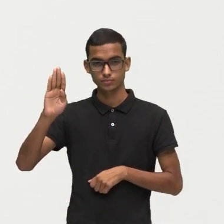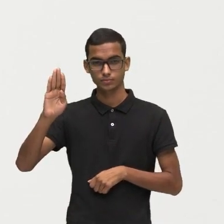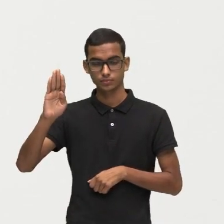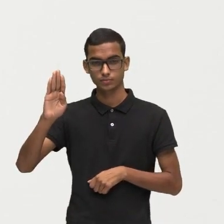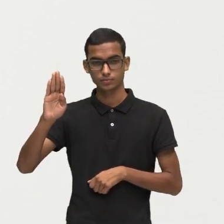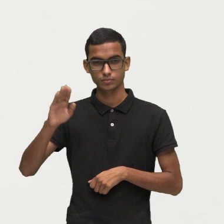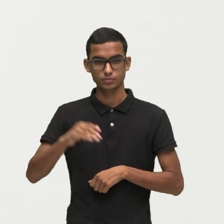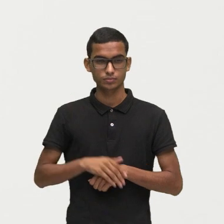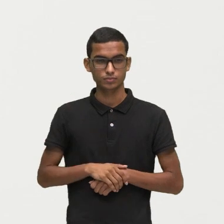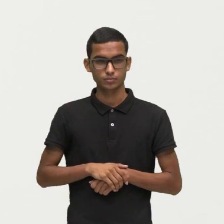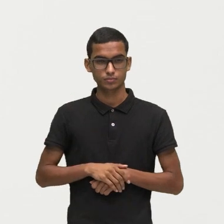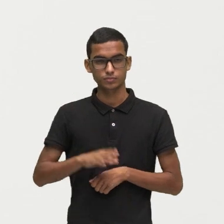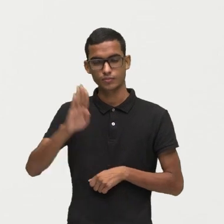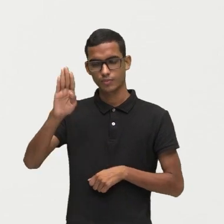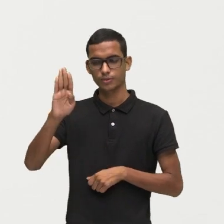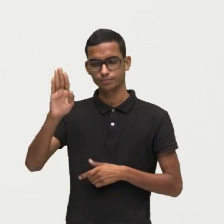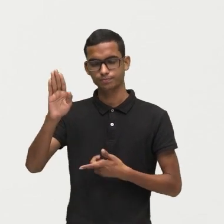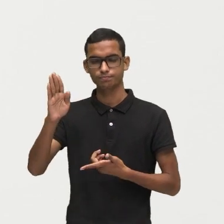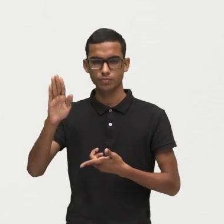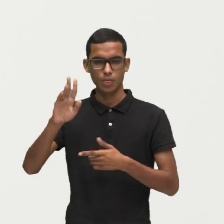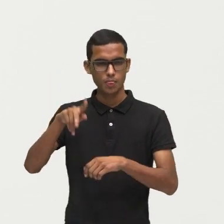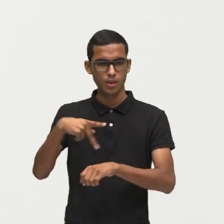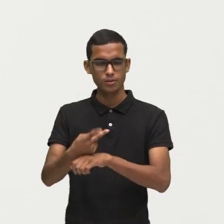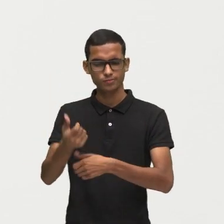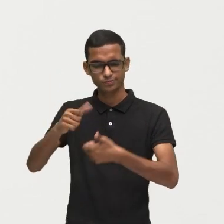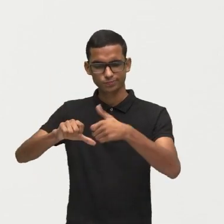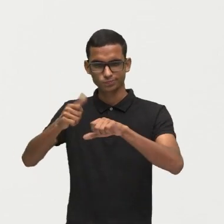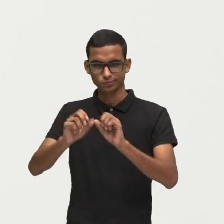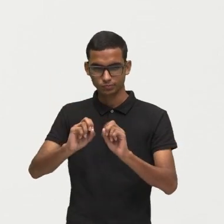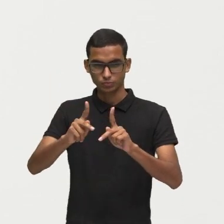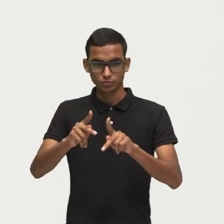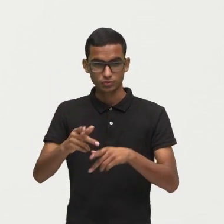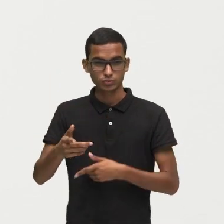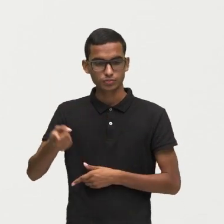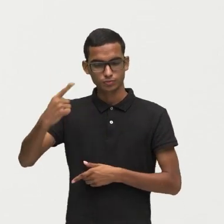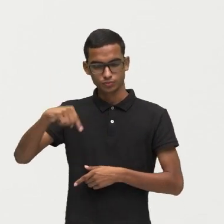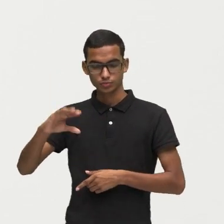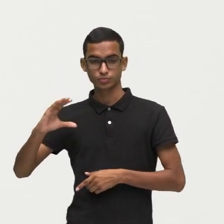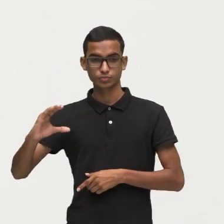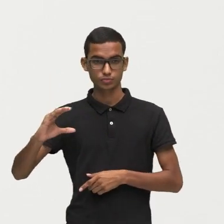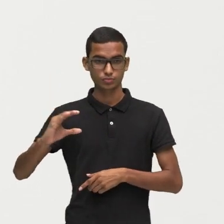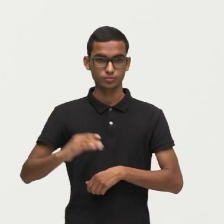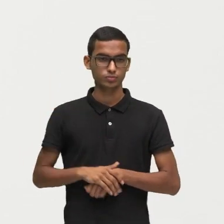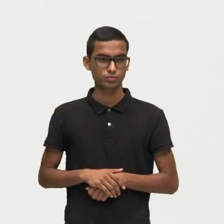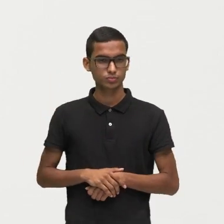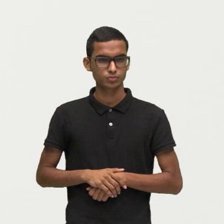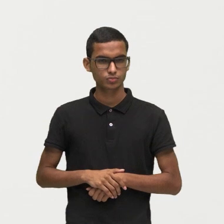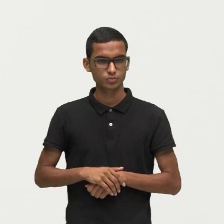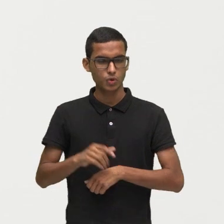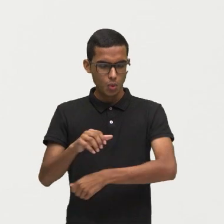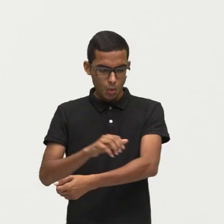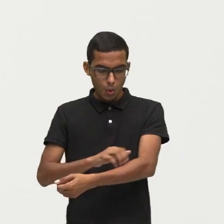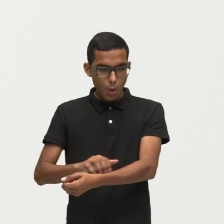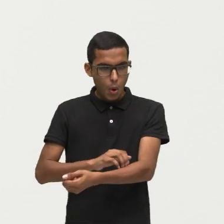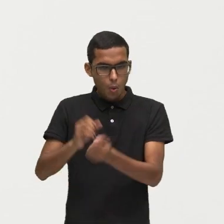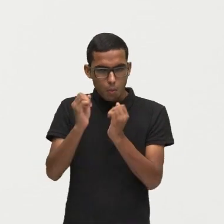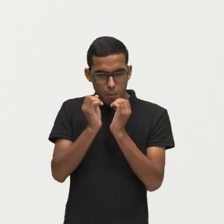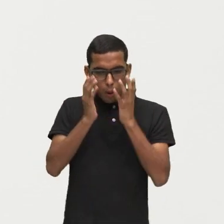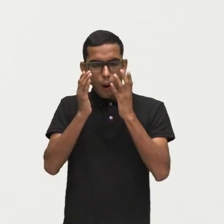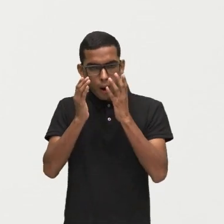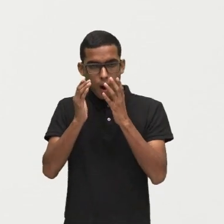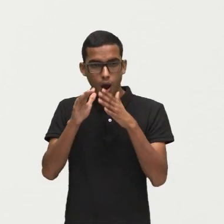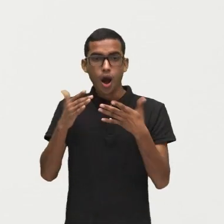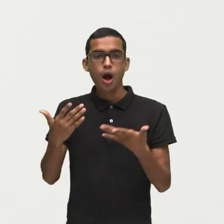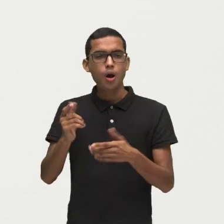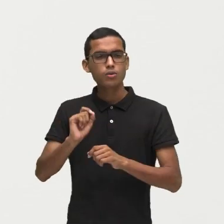da B, eu vou deixar ela para o final. Tá? Mas vamos analisar aqui a questão C, choque anafilático. O choque anafilático, ele é um